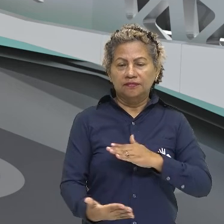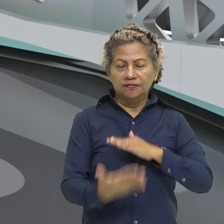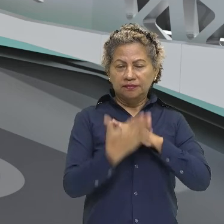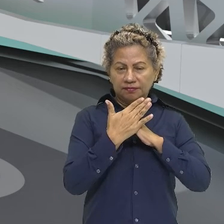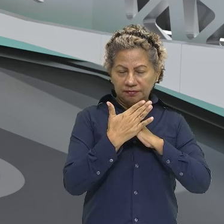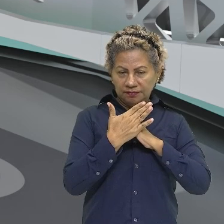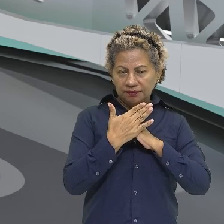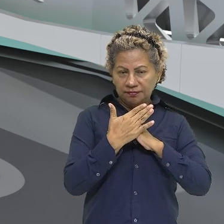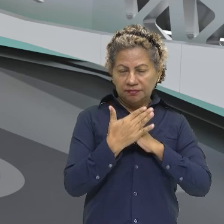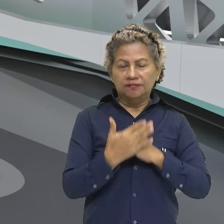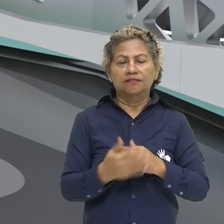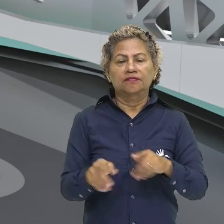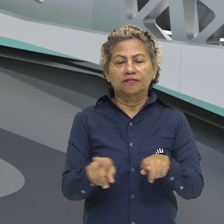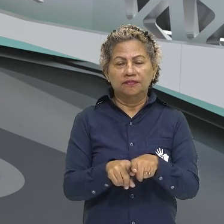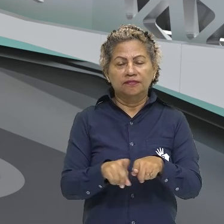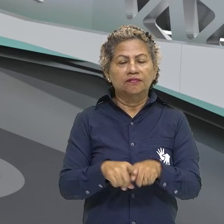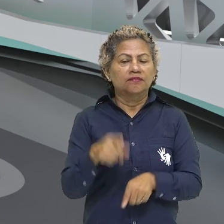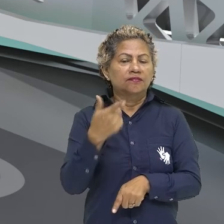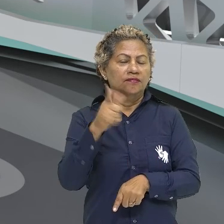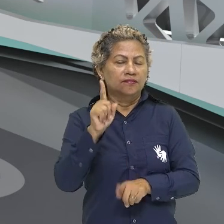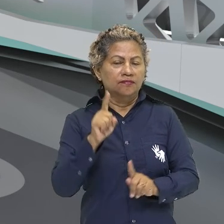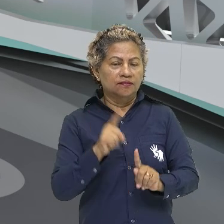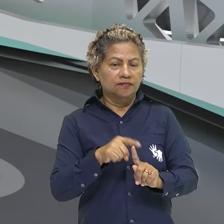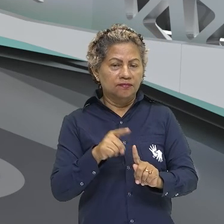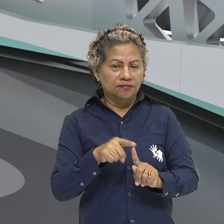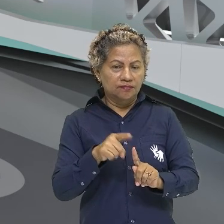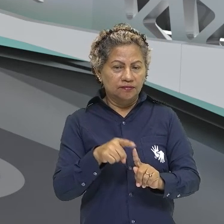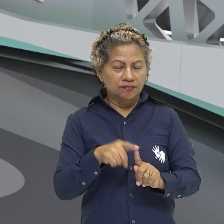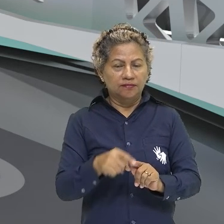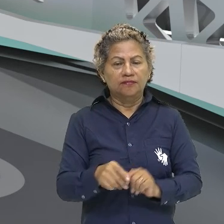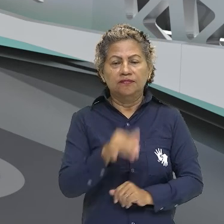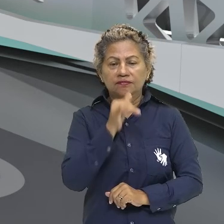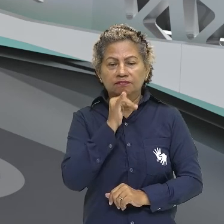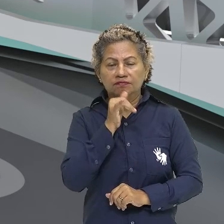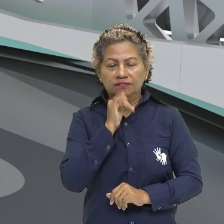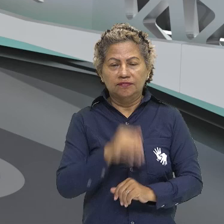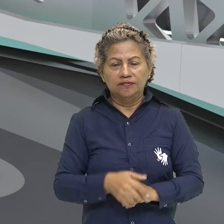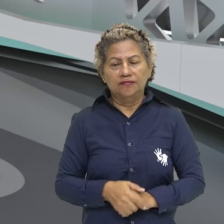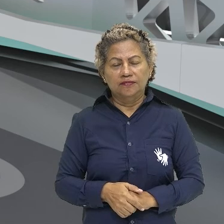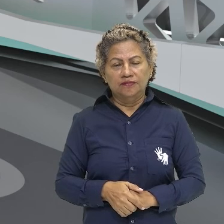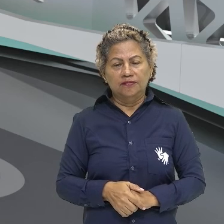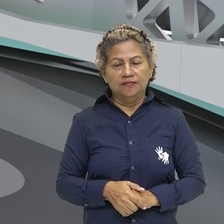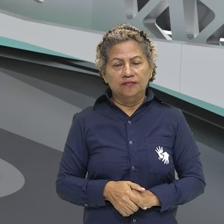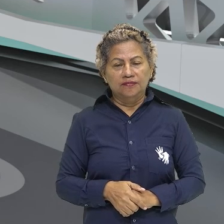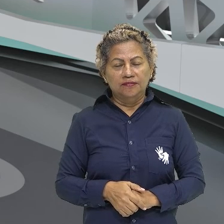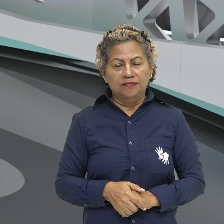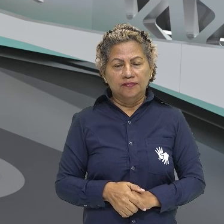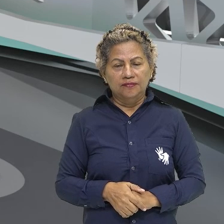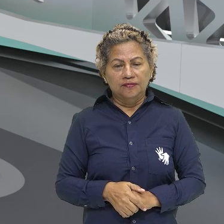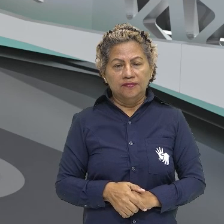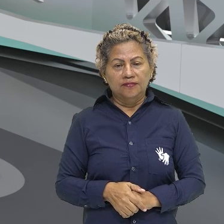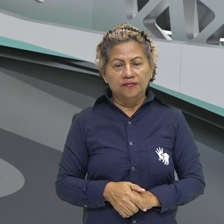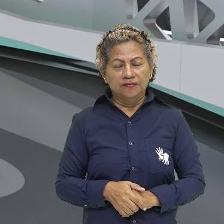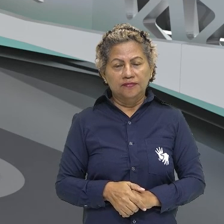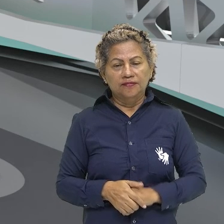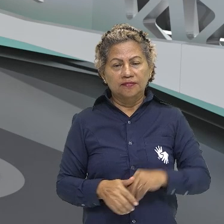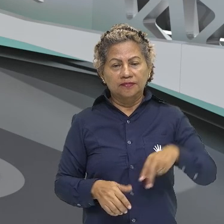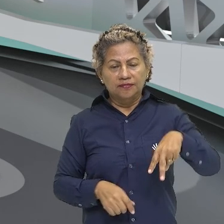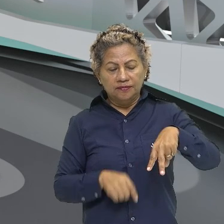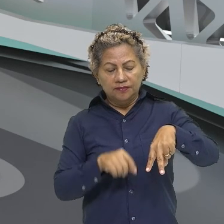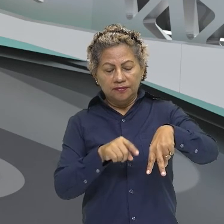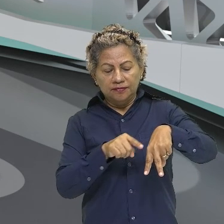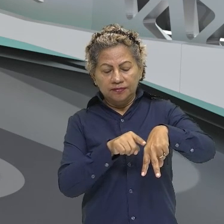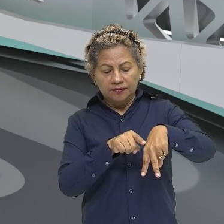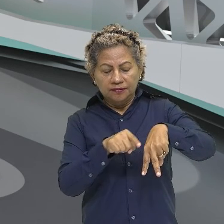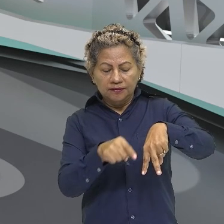bastante também. A outra forma seria, de novo, o exemplo lá de tentar tocar a ponta do pé, né? E